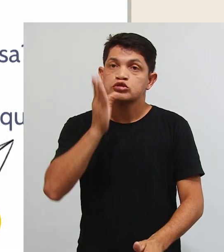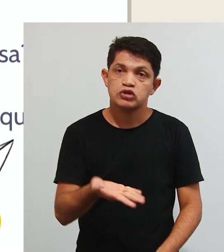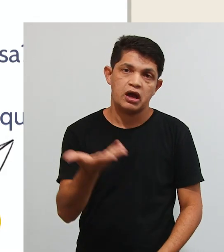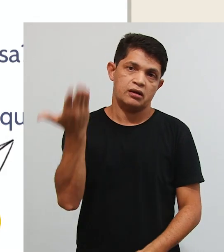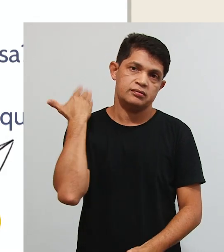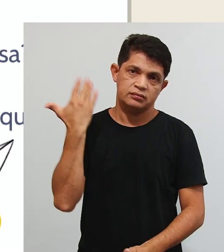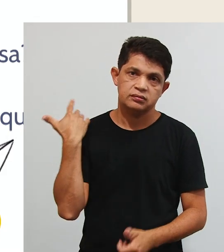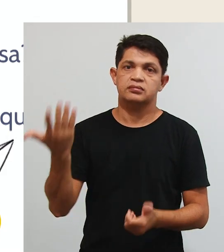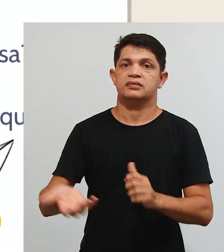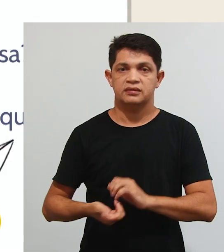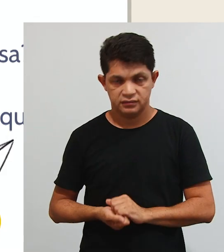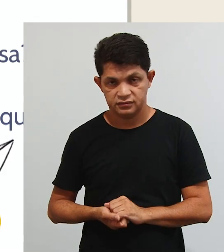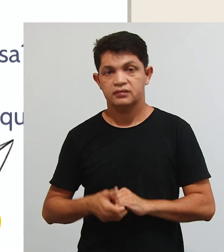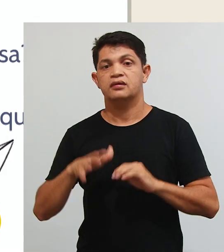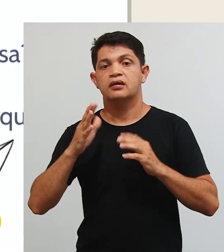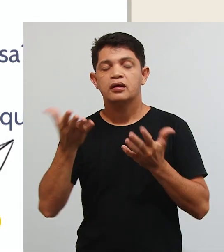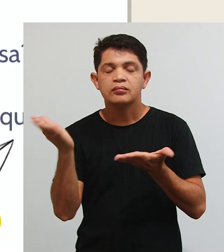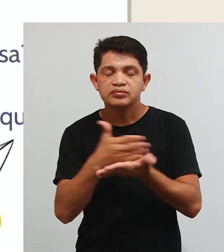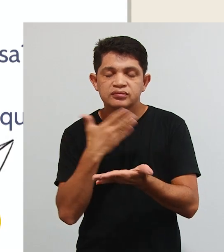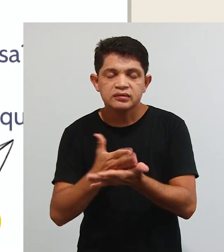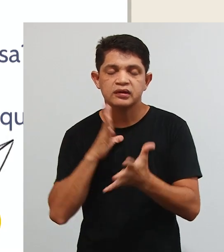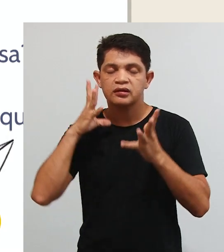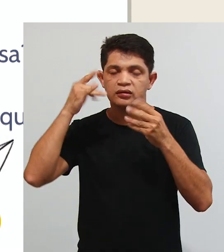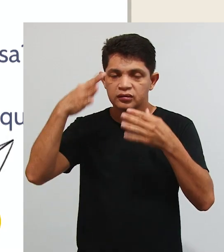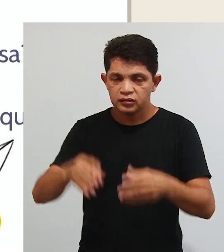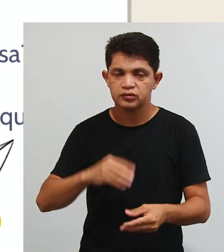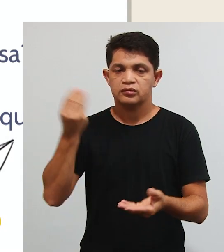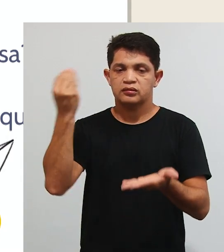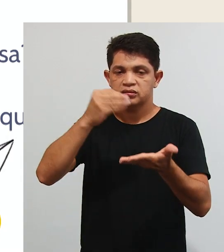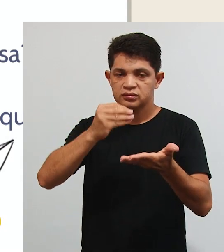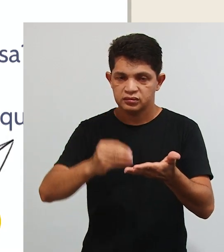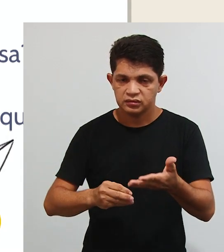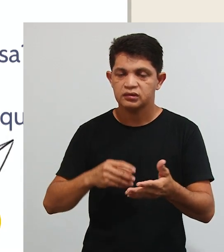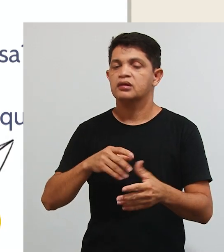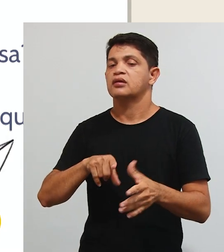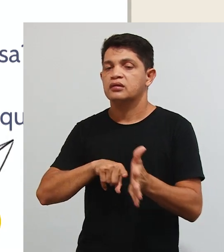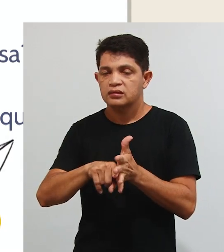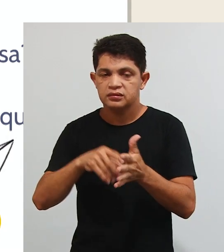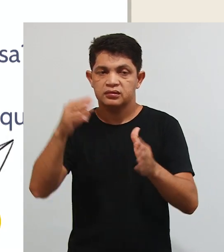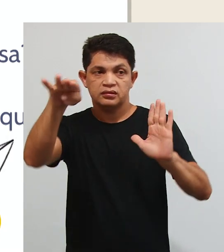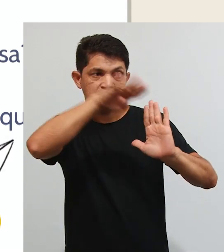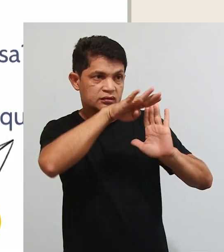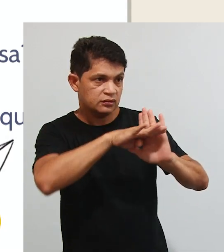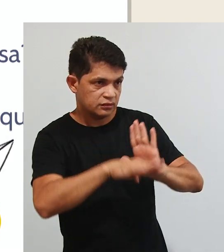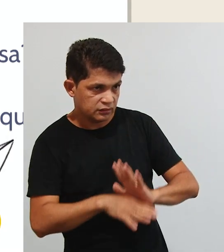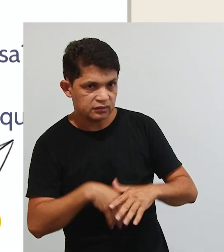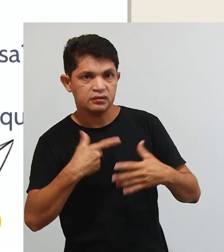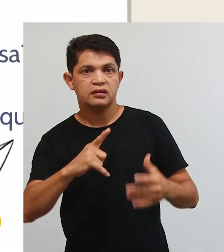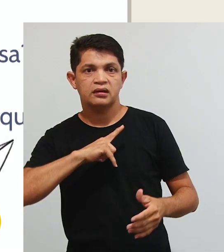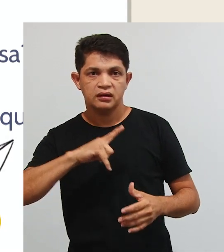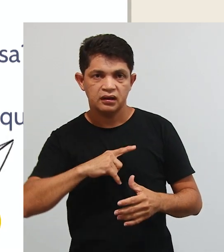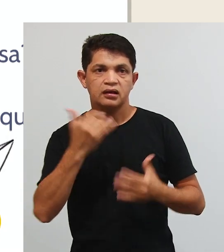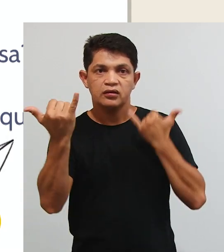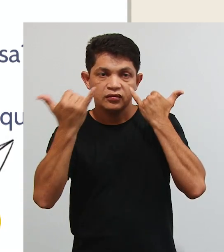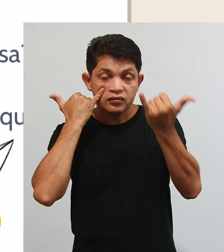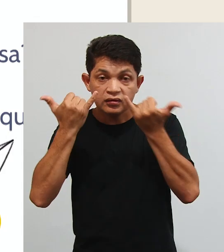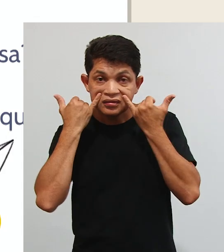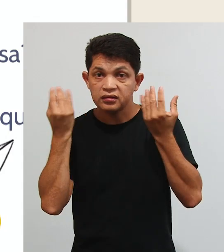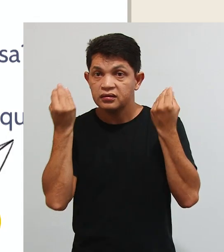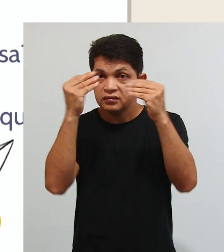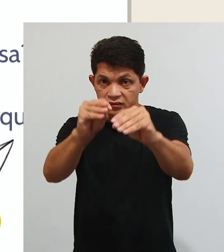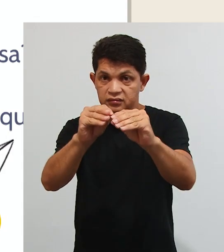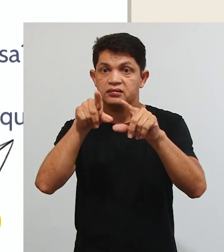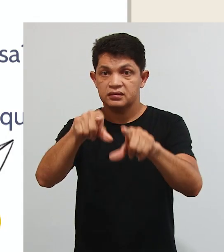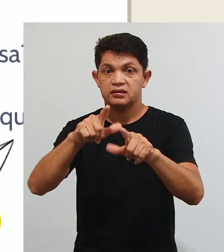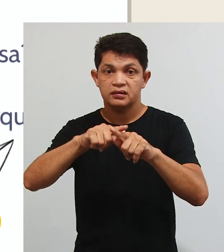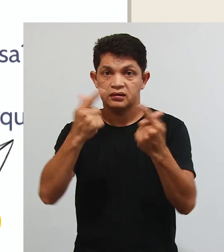e que no guia tem o link com todas as webaulas dos procedimentos metodológicos, desde o formulário